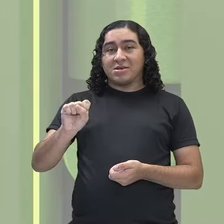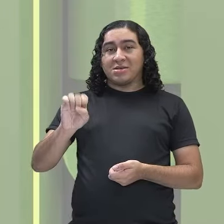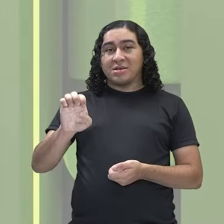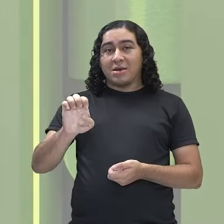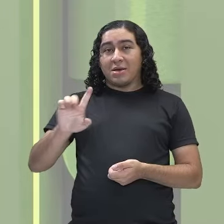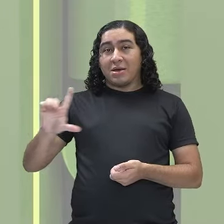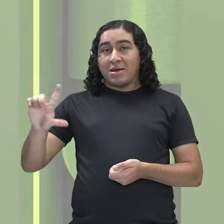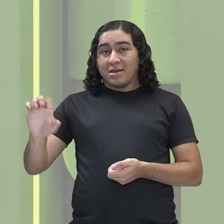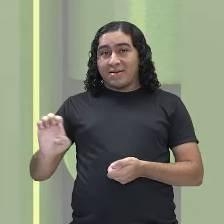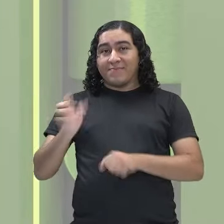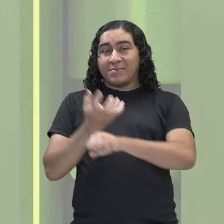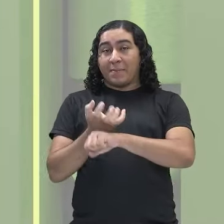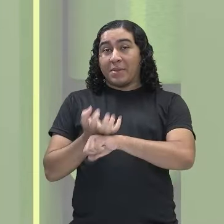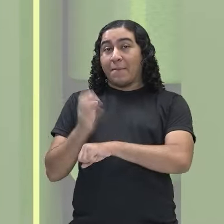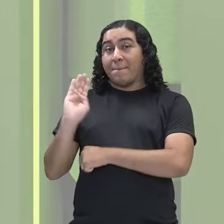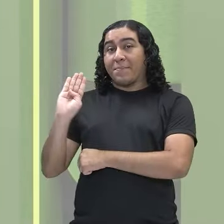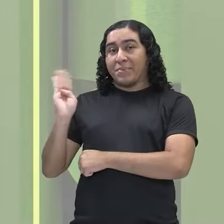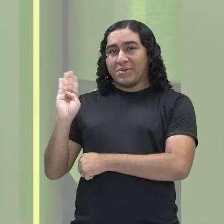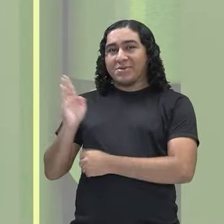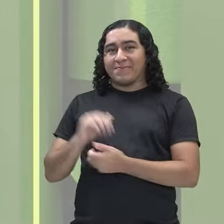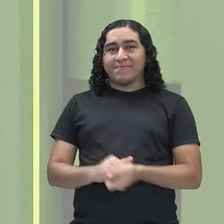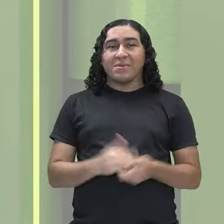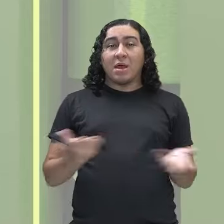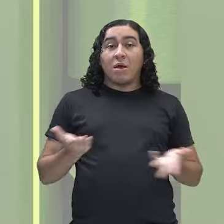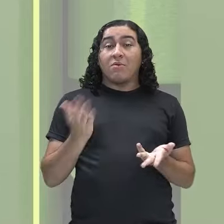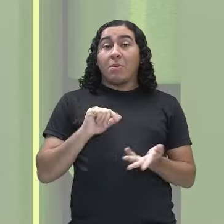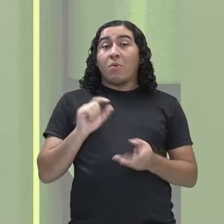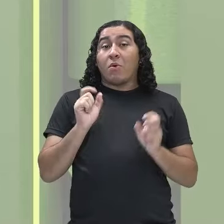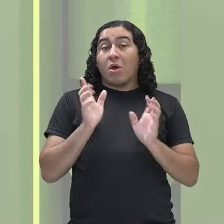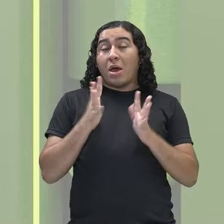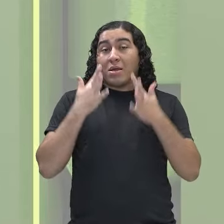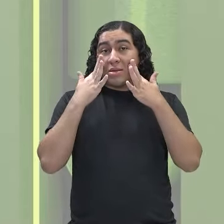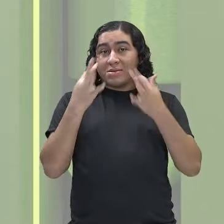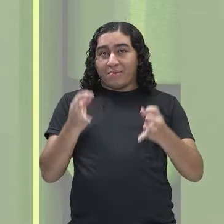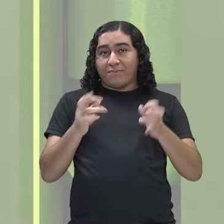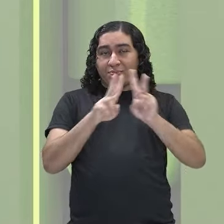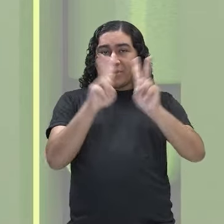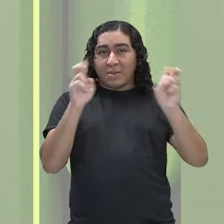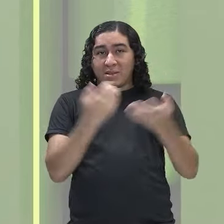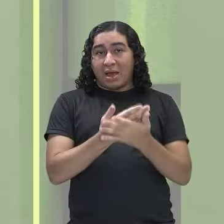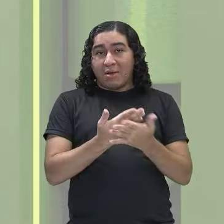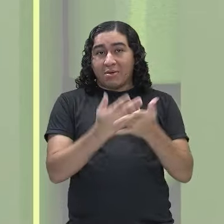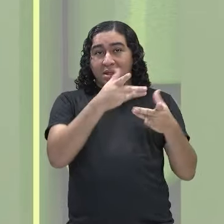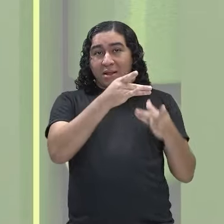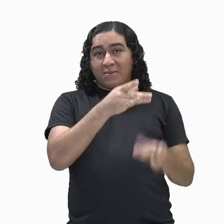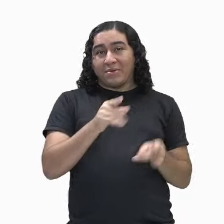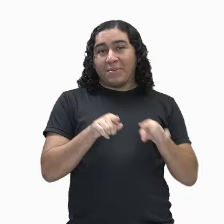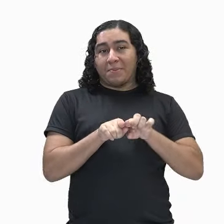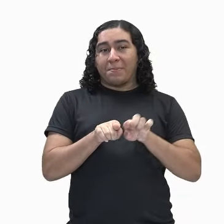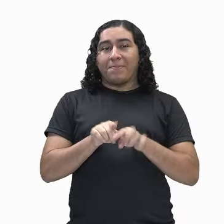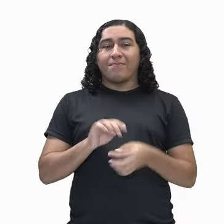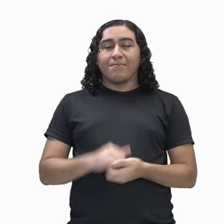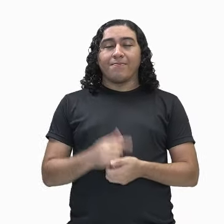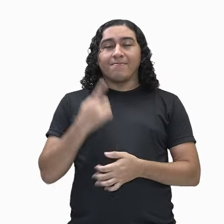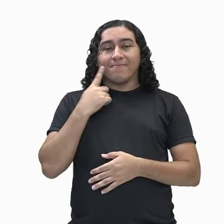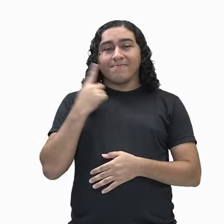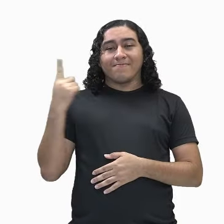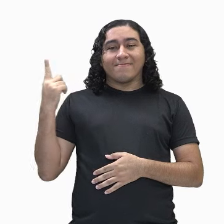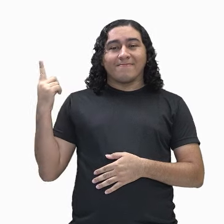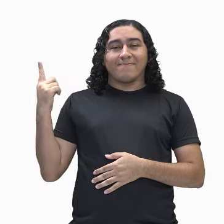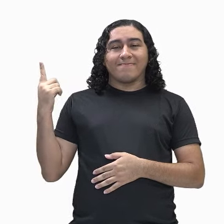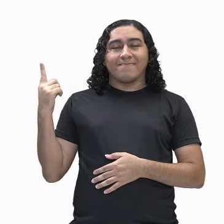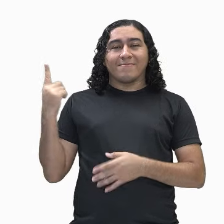componente de Biologia, e agora vamos observar o objeto de conhecimento e o detalhamento da aula. O